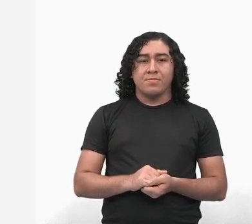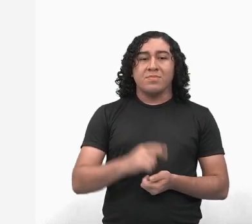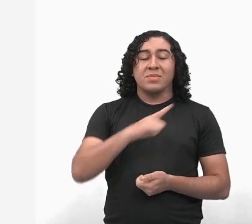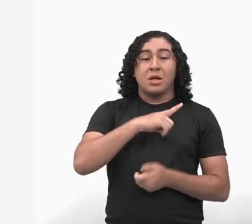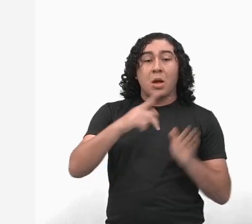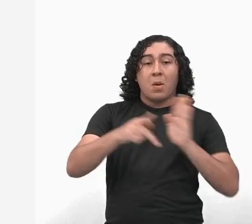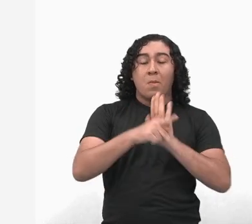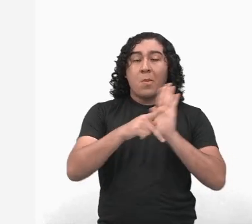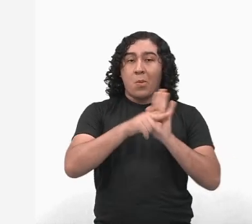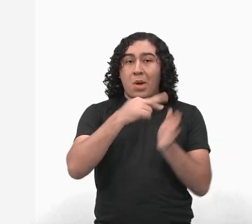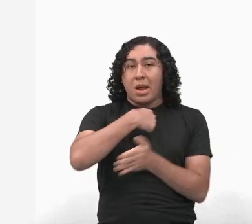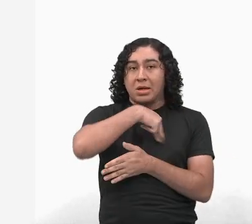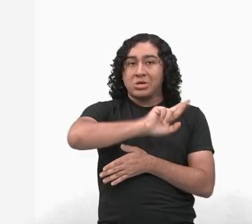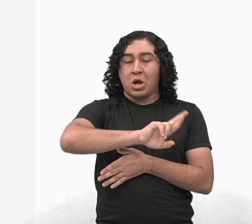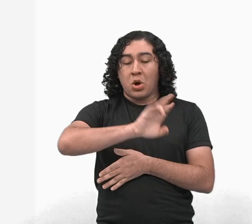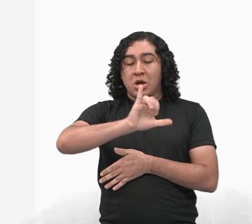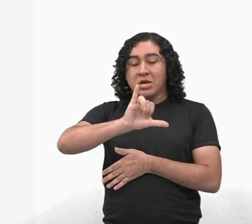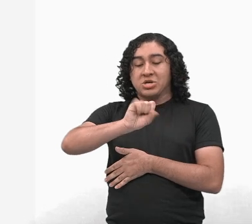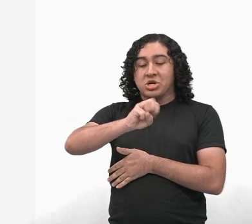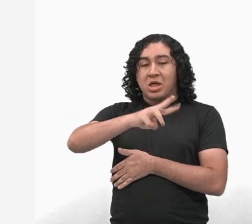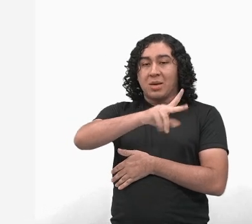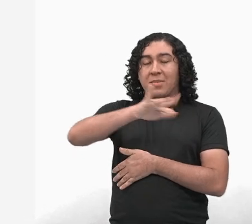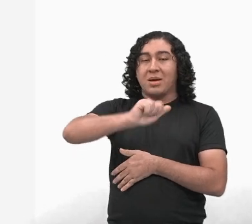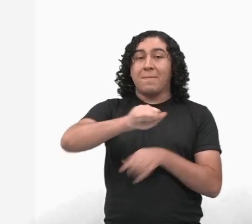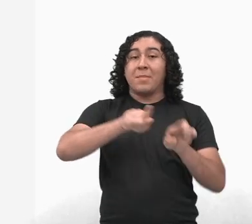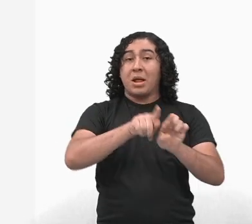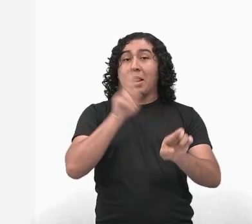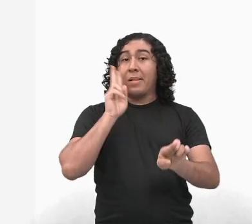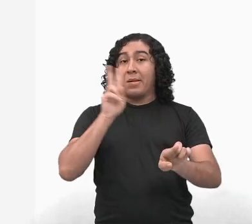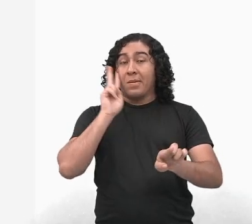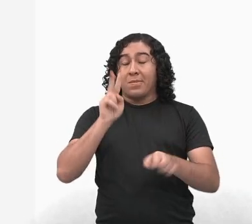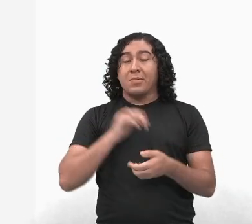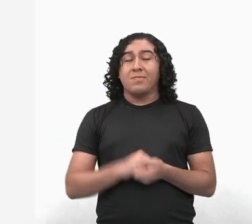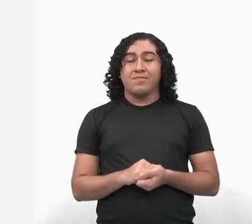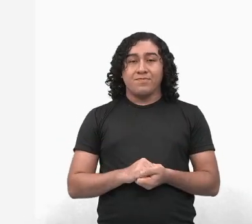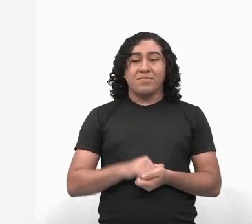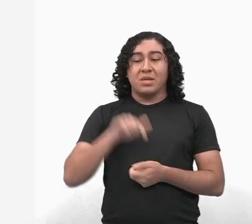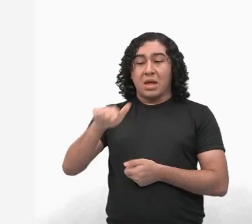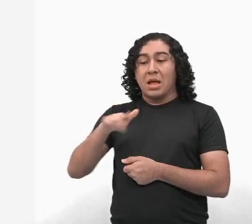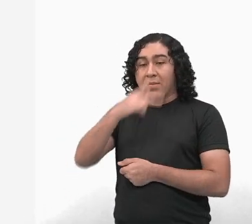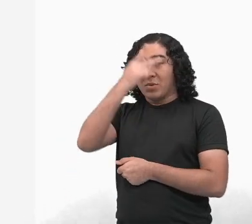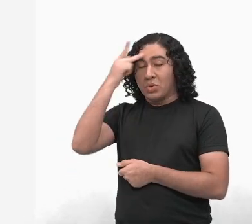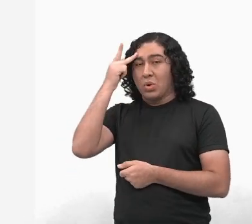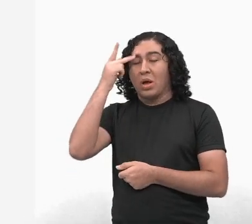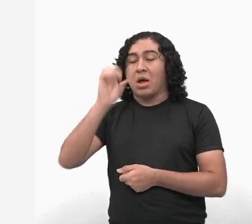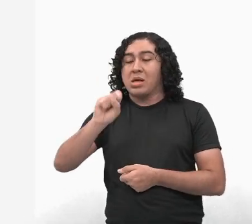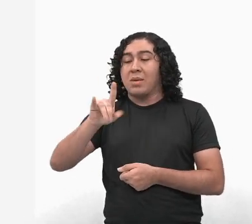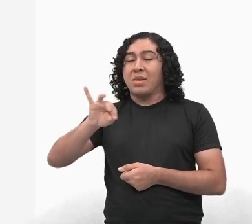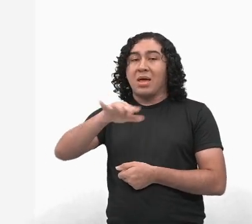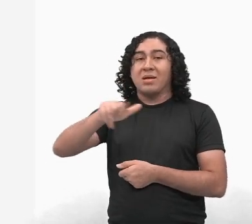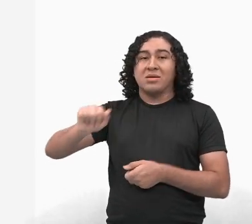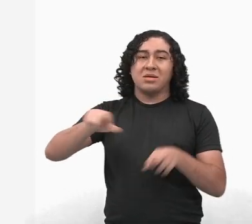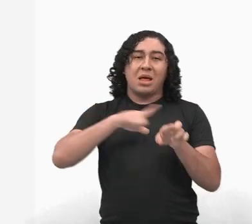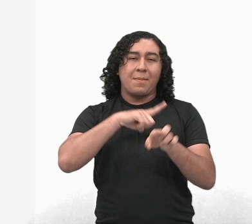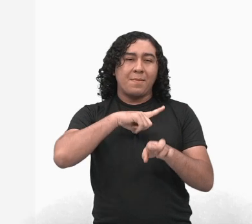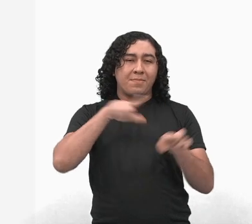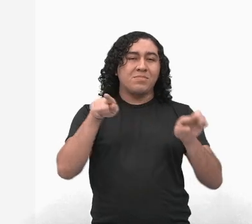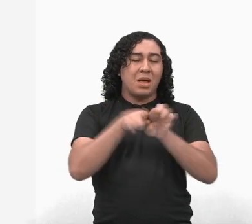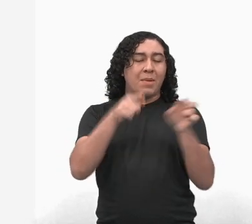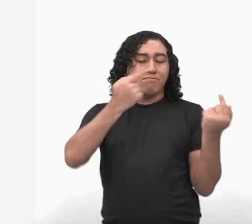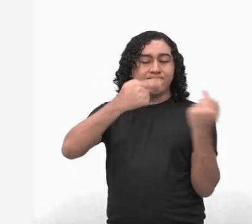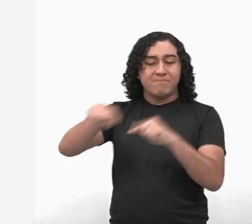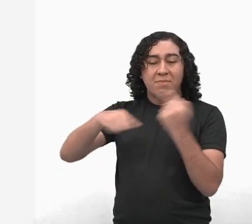gente aprofundar na revolta dos malês, que os membros da Sabinada também foram perseguidos,